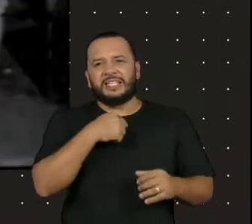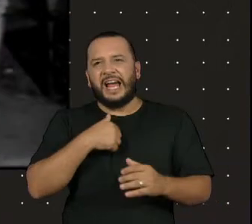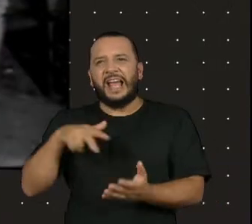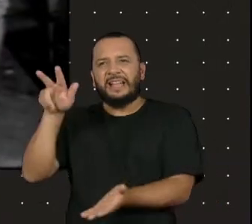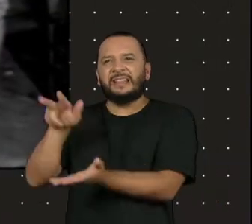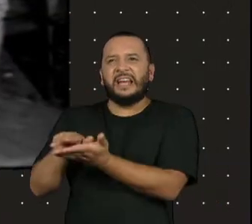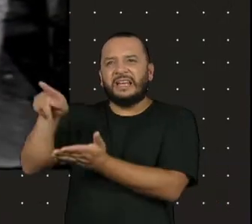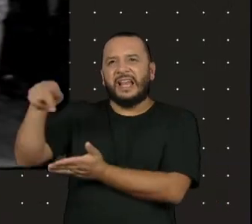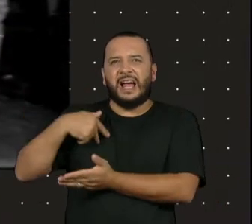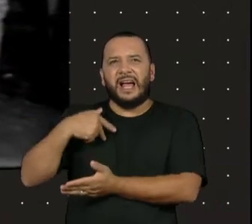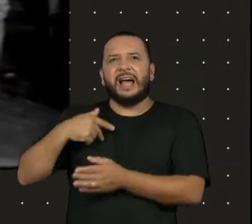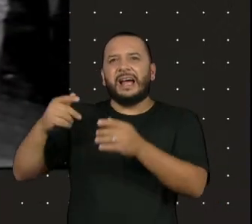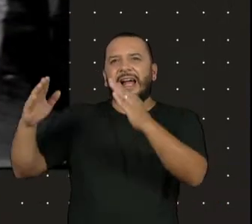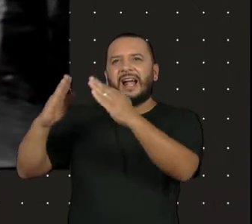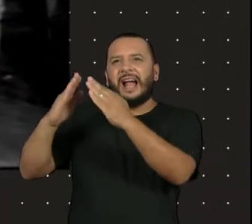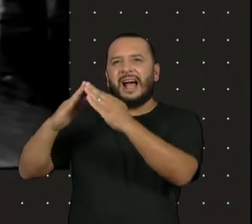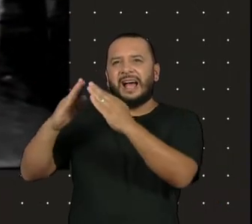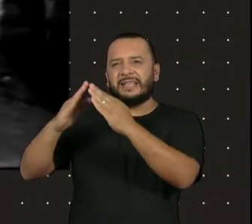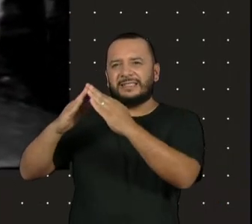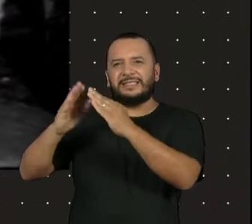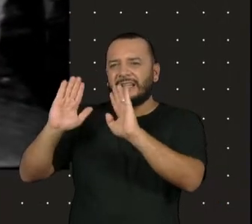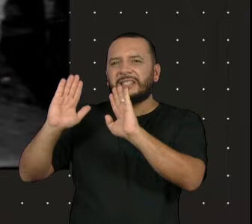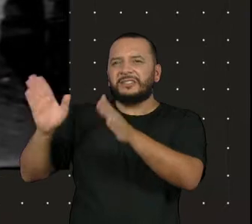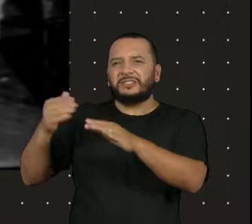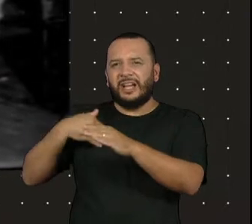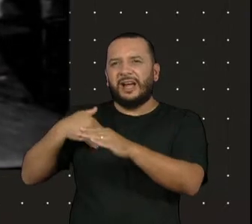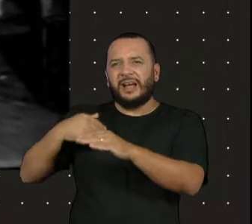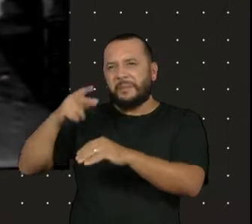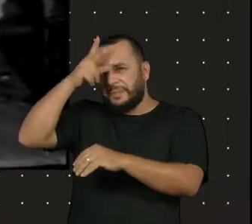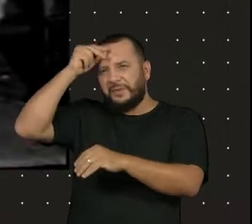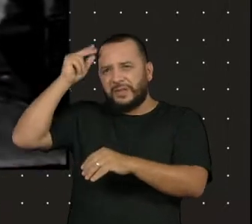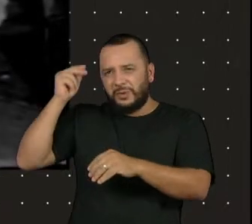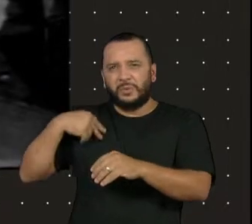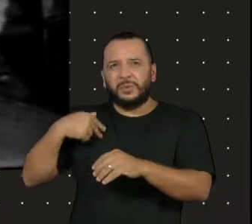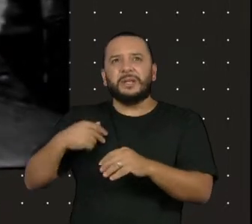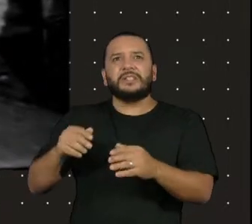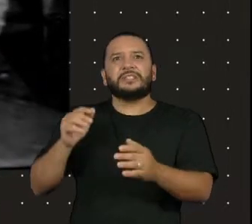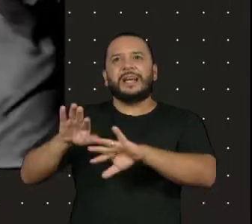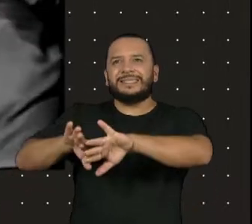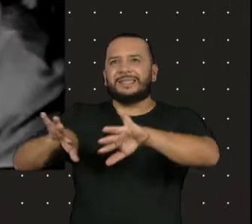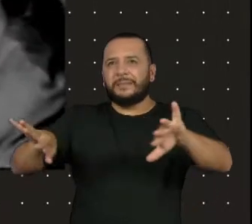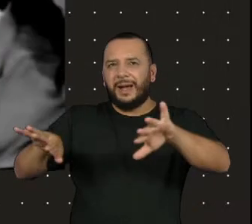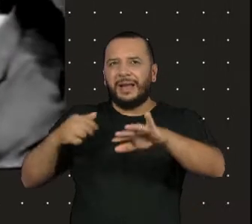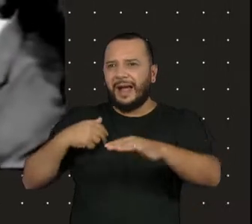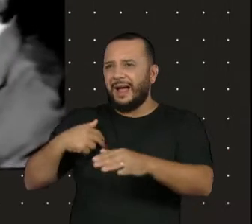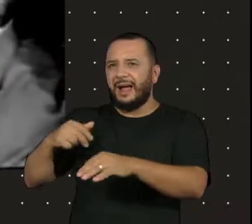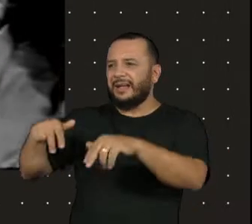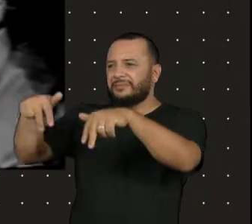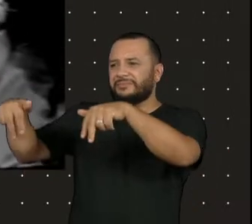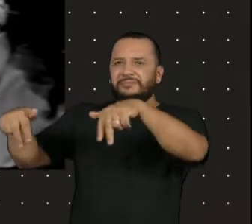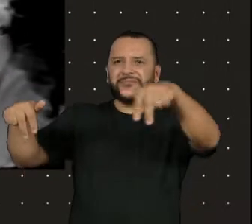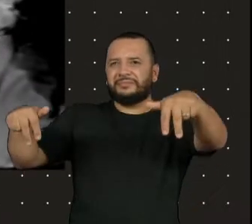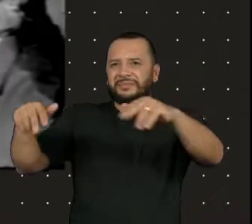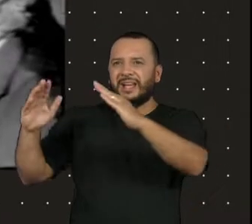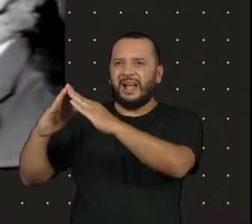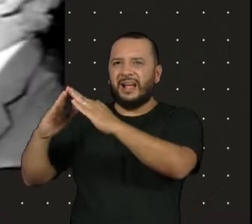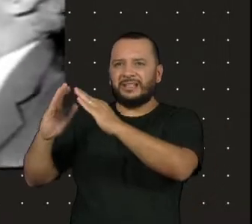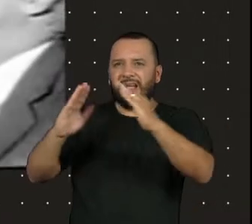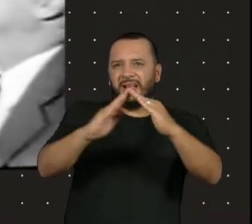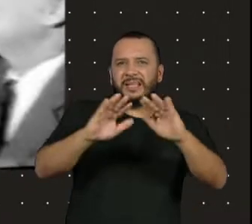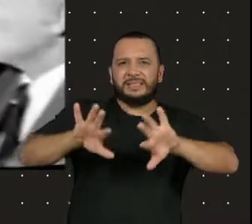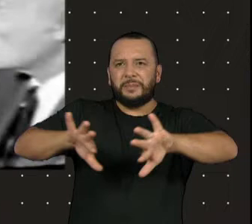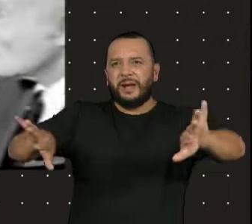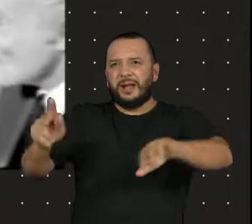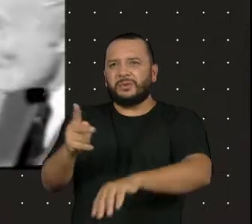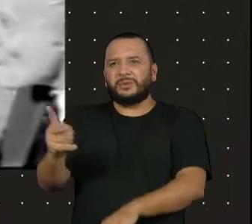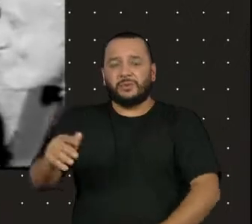fim queriam pôr cada um em um asilo, separar o casal. O público chorava. Era lindo, lindo esse espetáculo. E